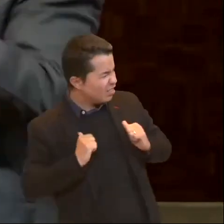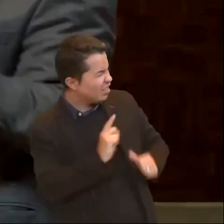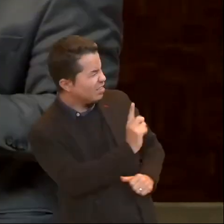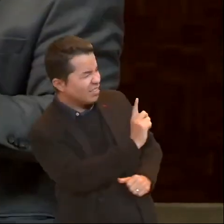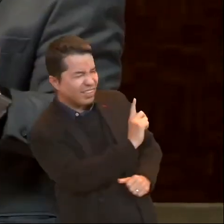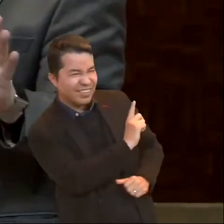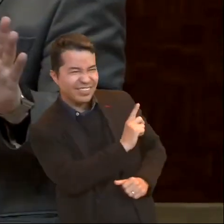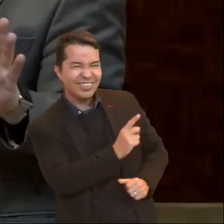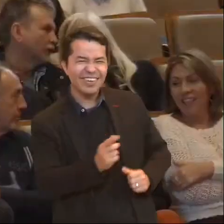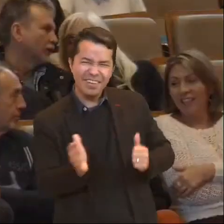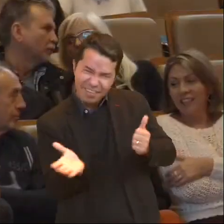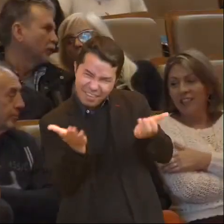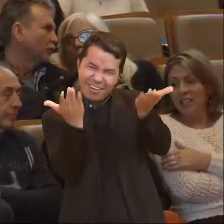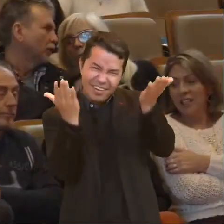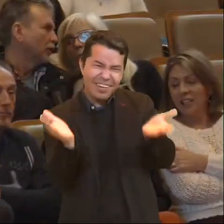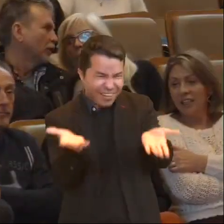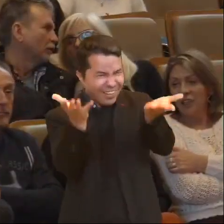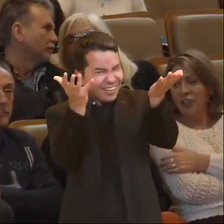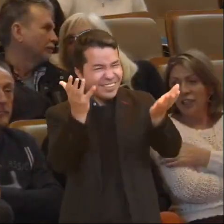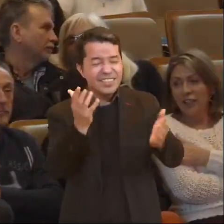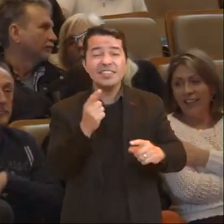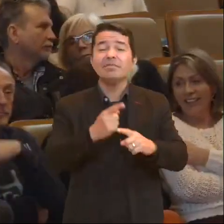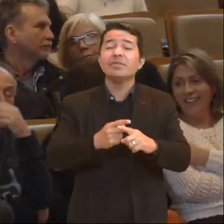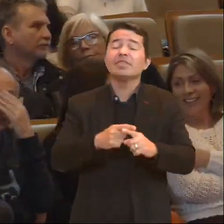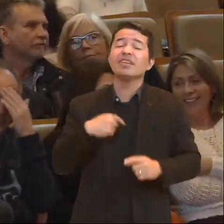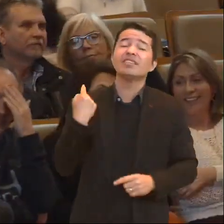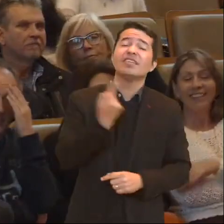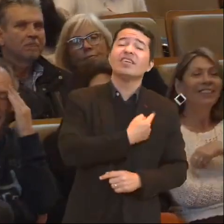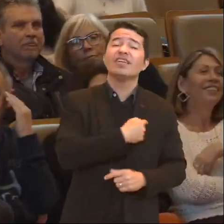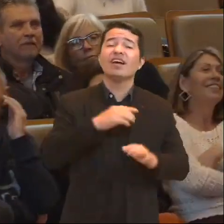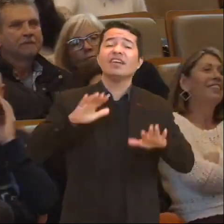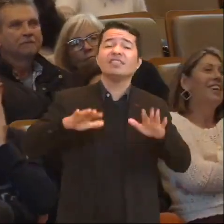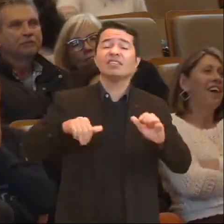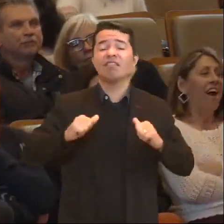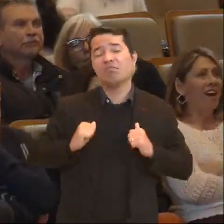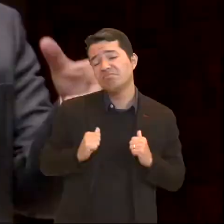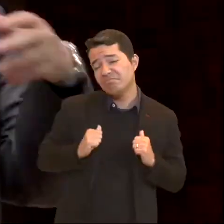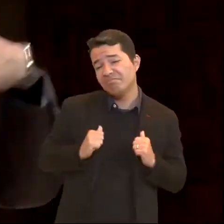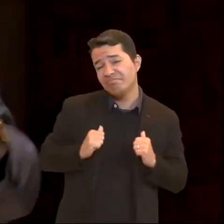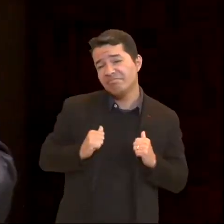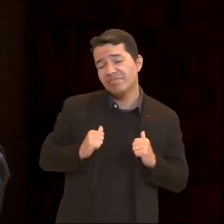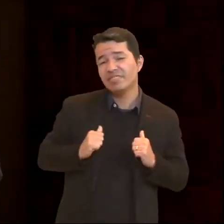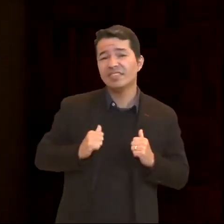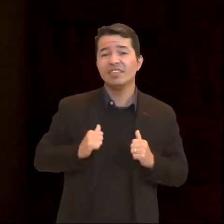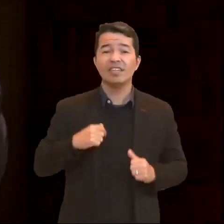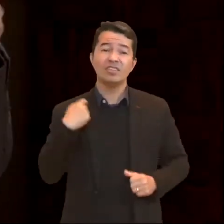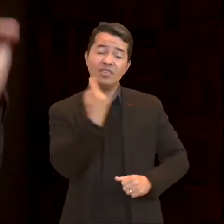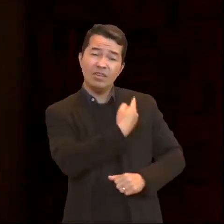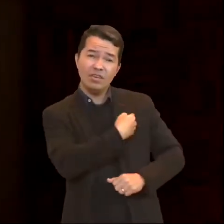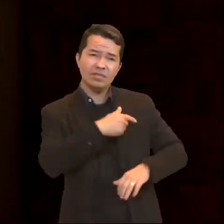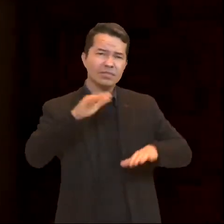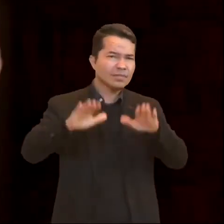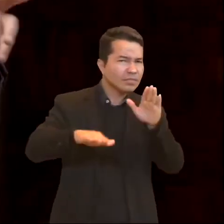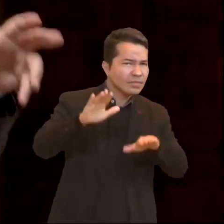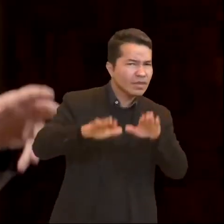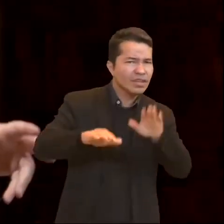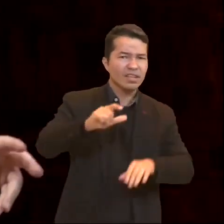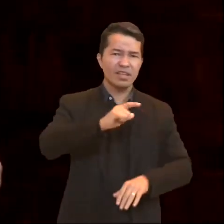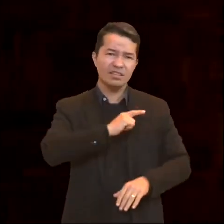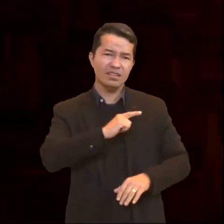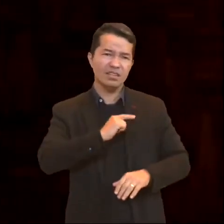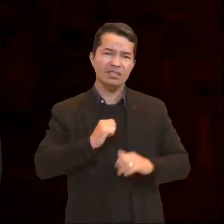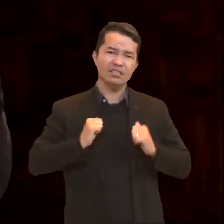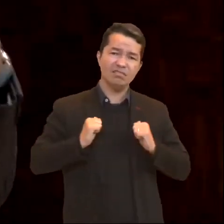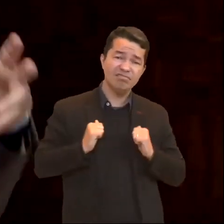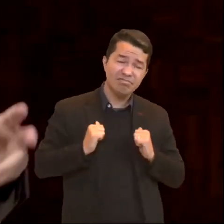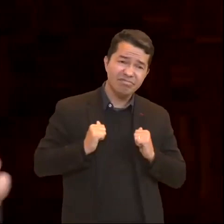Não se conforme. Tá? Por quê? Porque Pedro está dizendo exatamente isso. Quando a gente se conforma com aquilo que a gente é, com aquilo que a